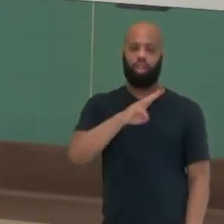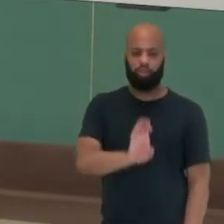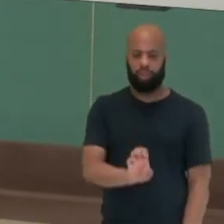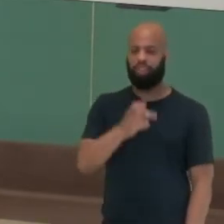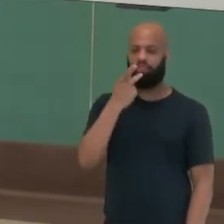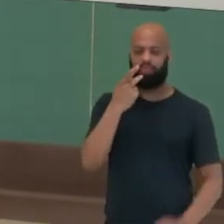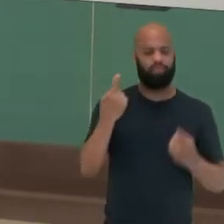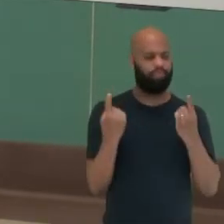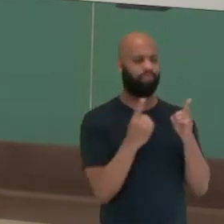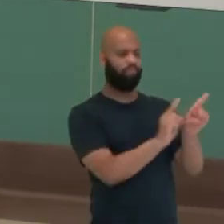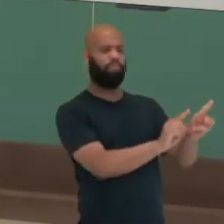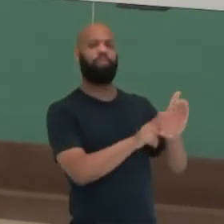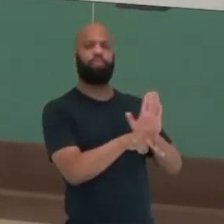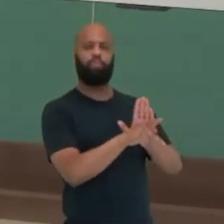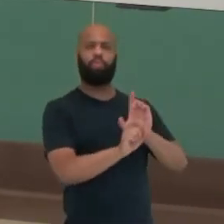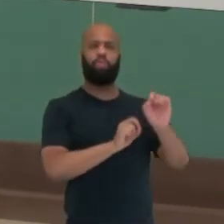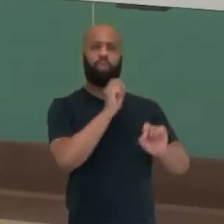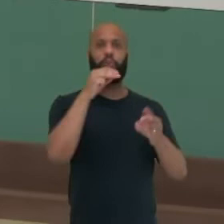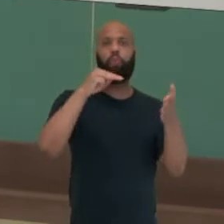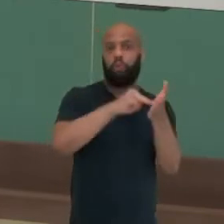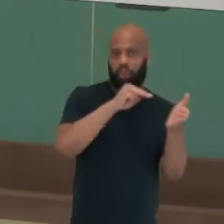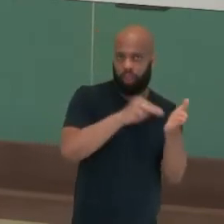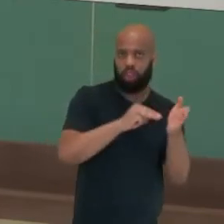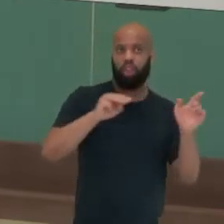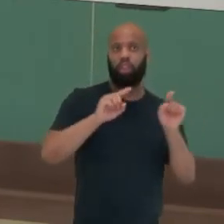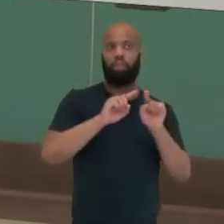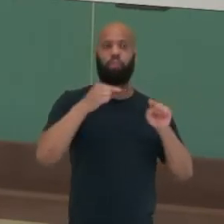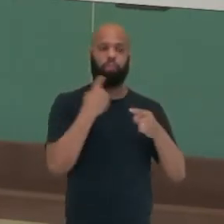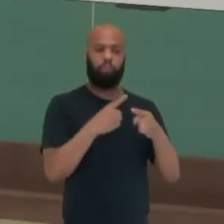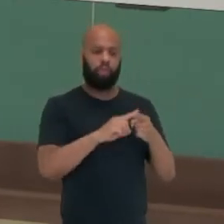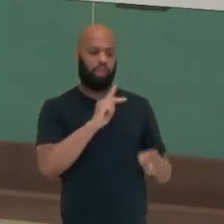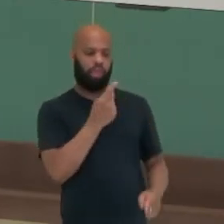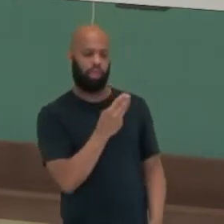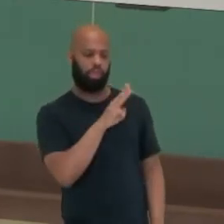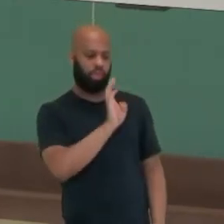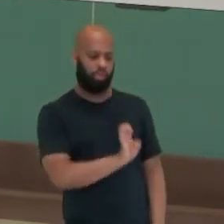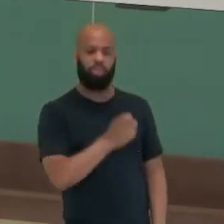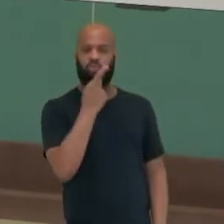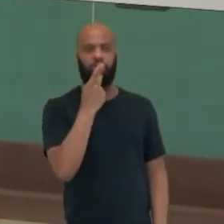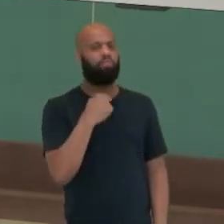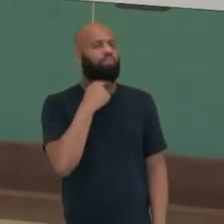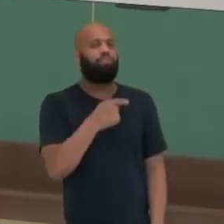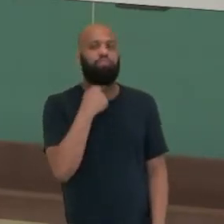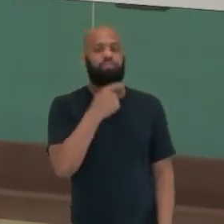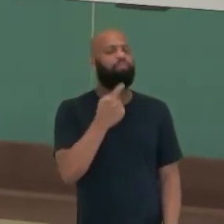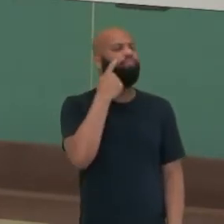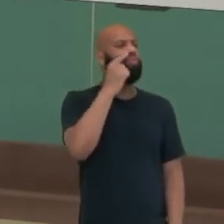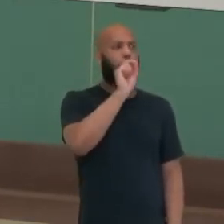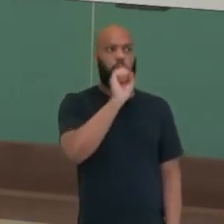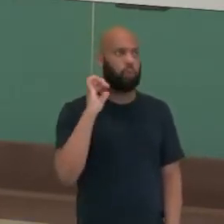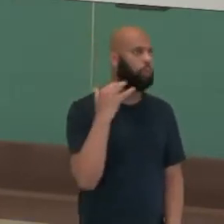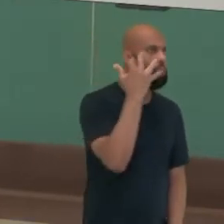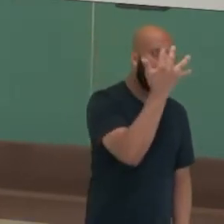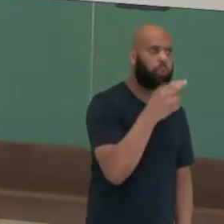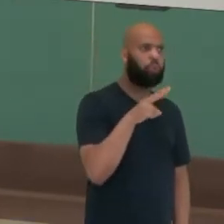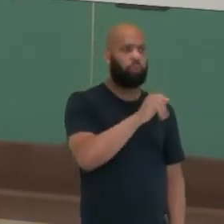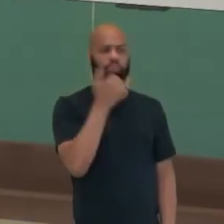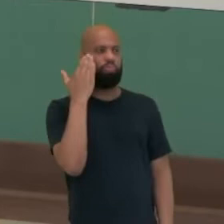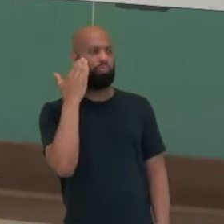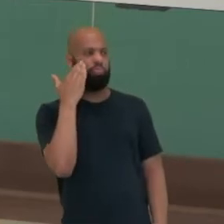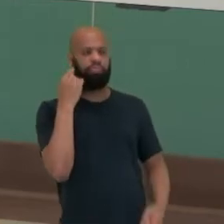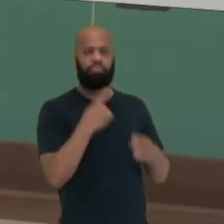as relações de causalidade. Para o Hume, não é possível prever relações de causalidade, de determinada